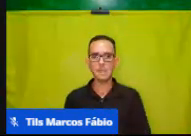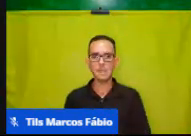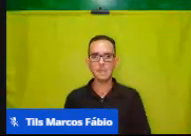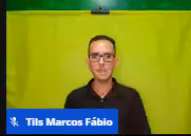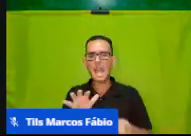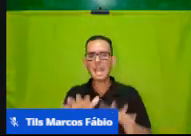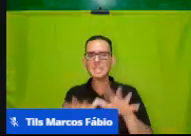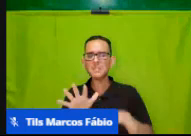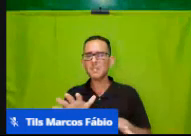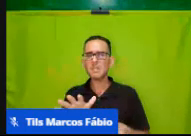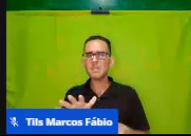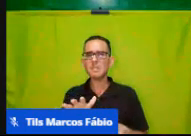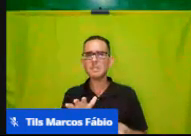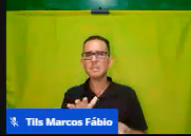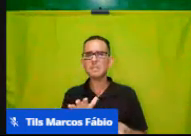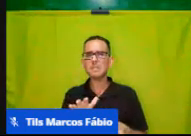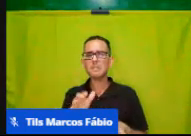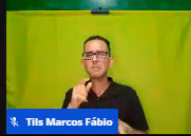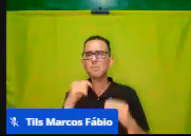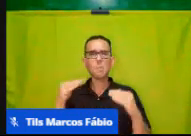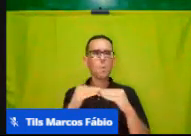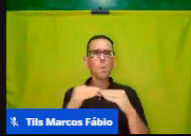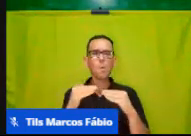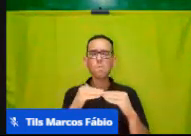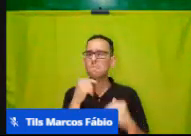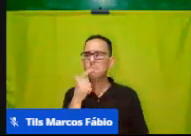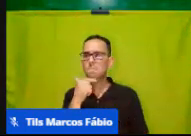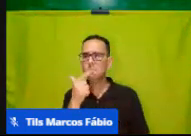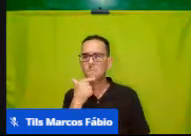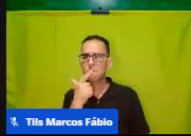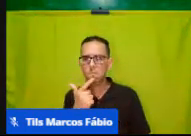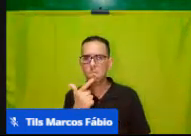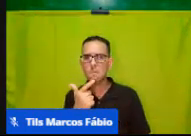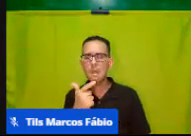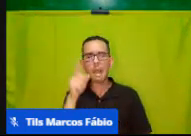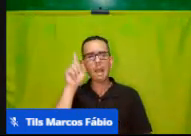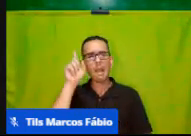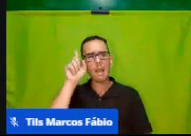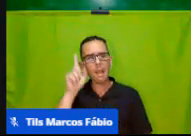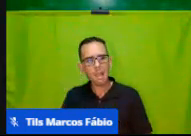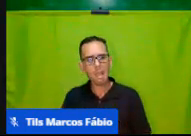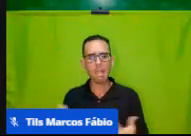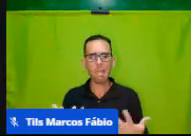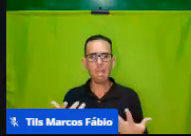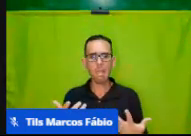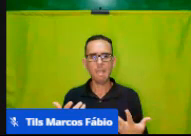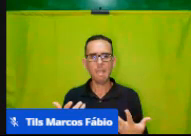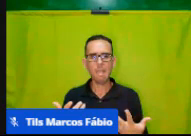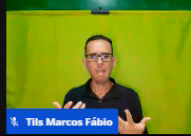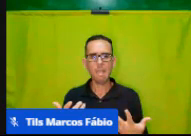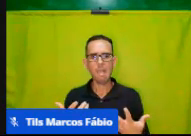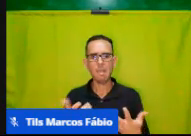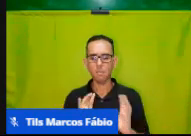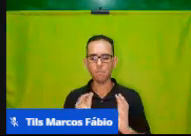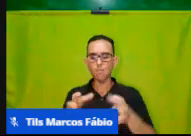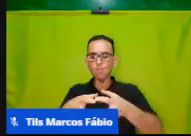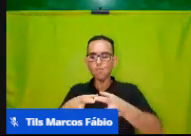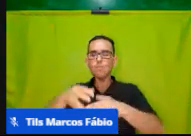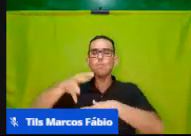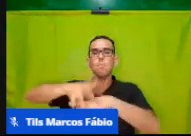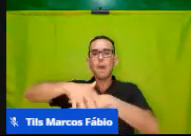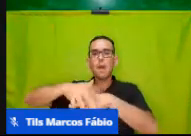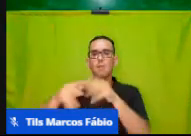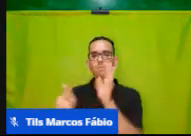nós entramos em contato, e até no Prílio nós temos, e no Oswaldo nós temos um grupo de matemática, né?